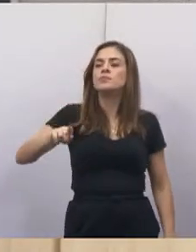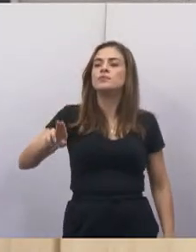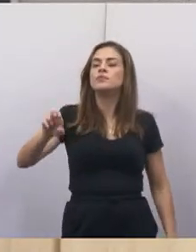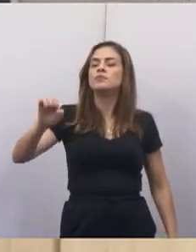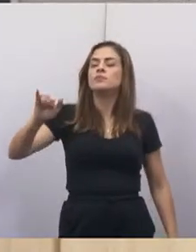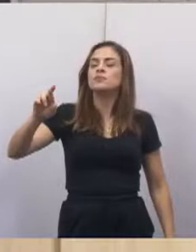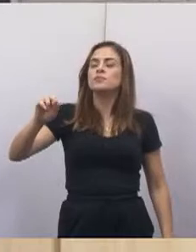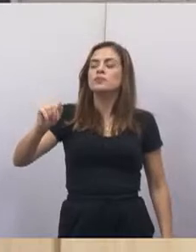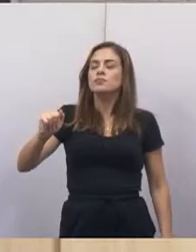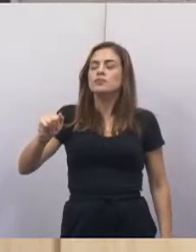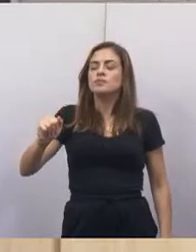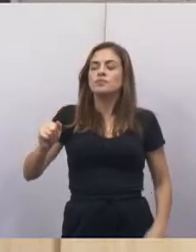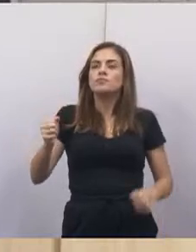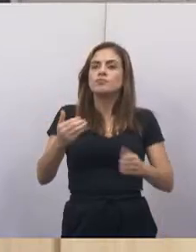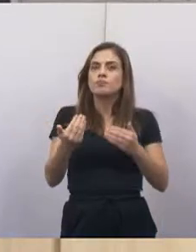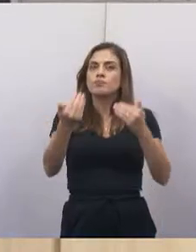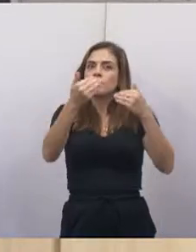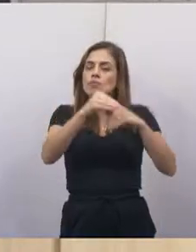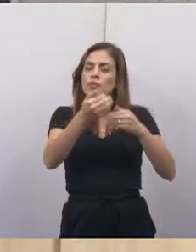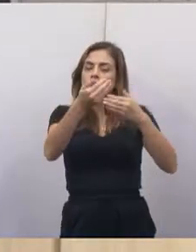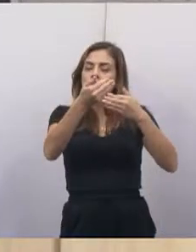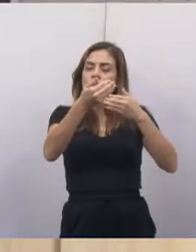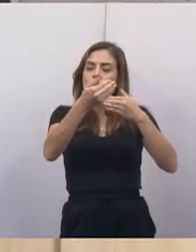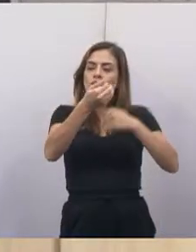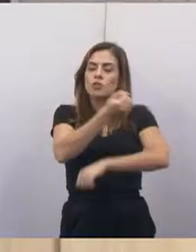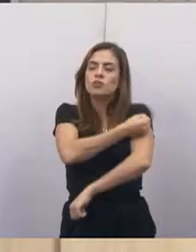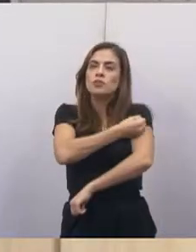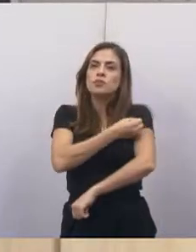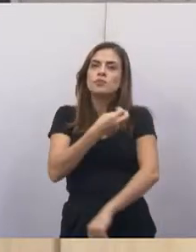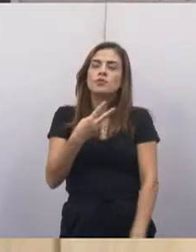ao número 297, centro.